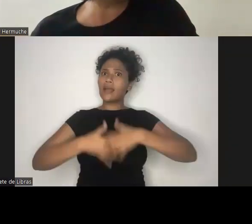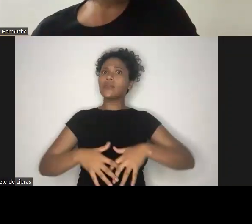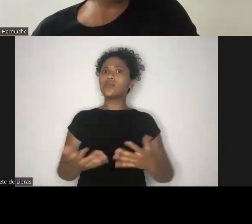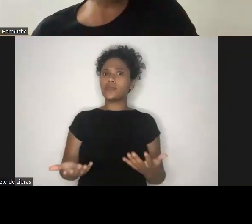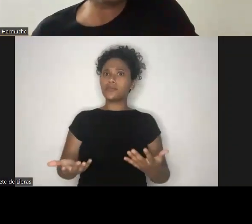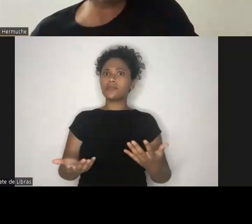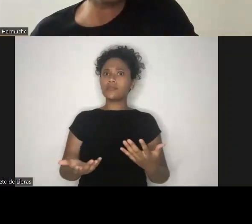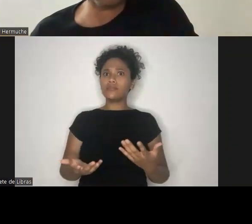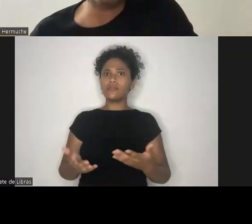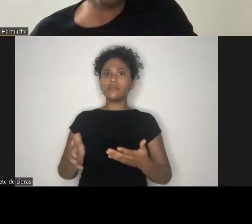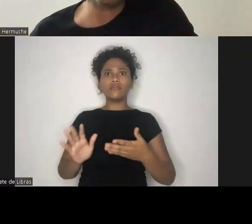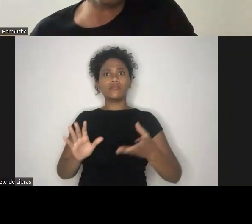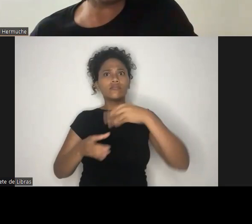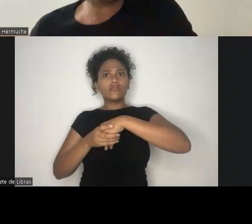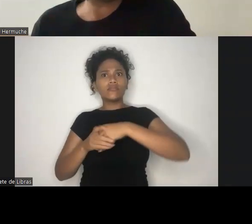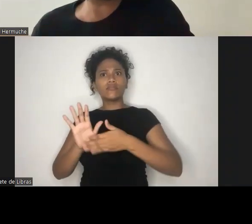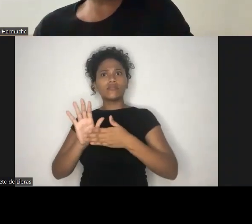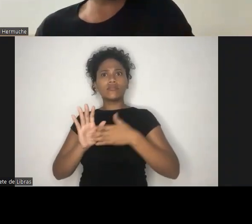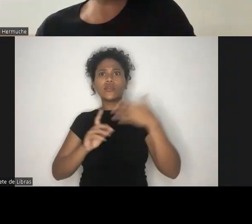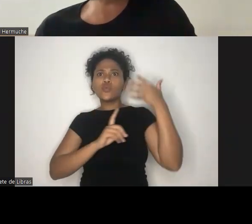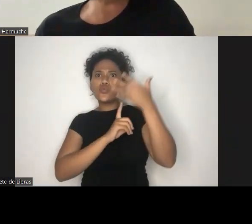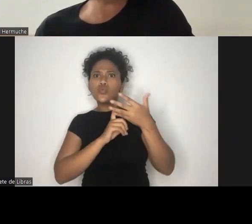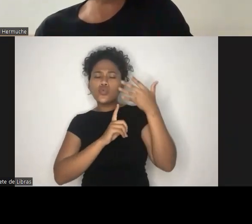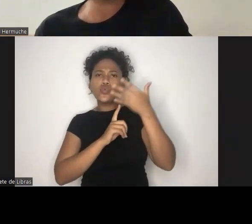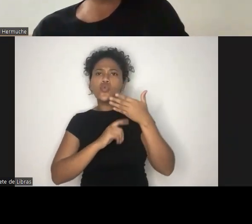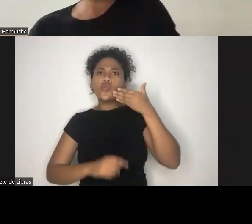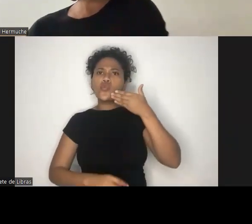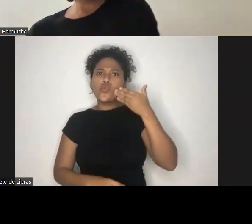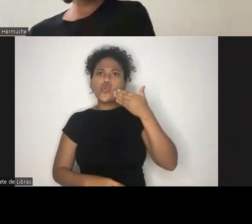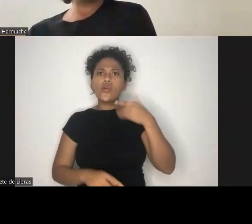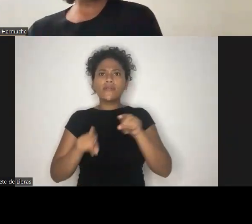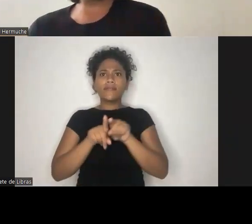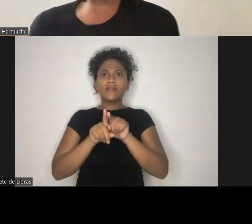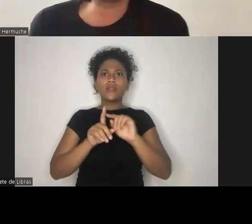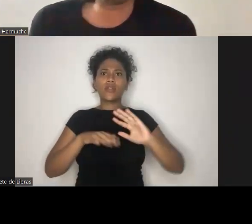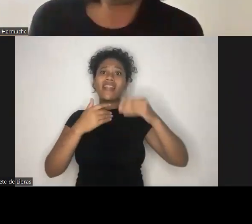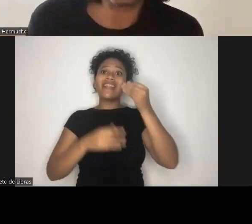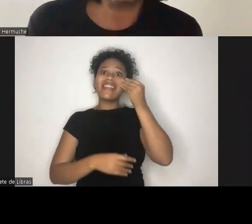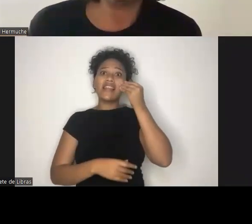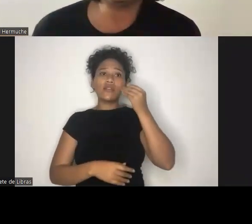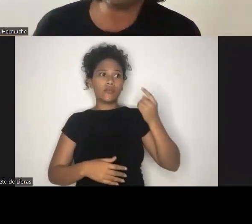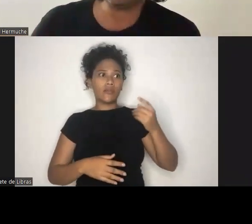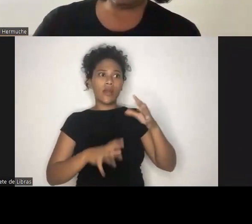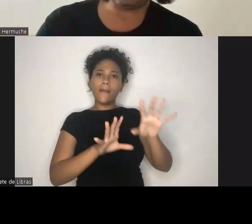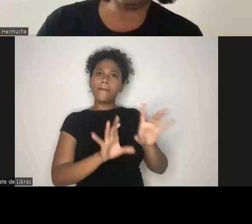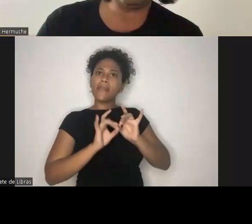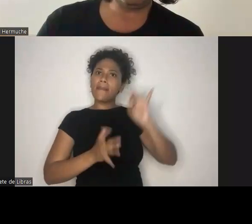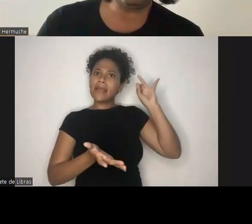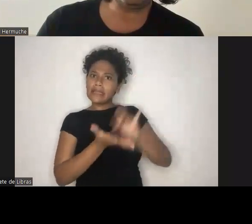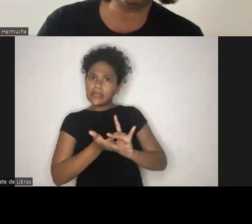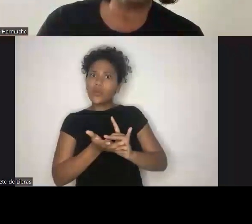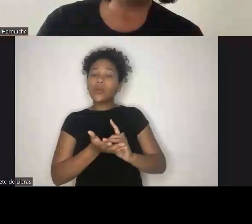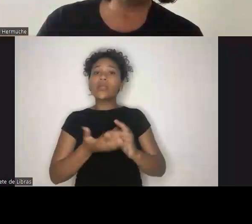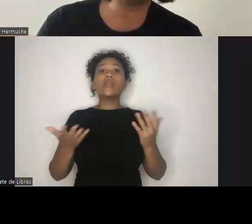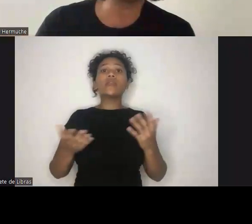dessas narrativas e dentro de tecnologias que a gente vai tentando adotar na implementação e e